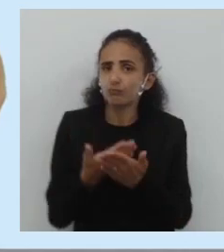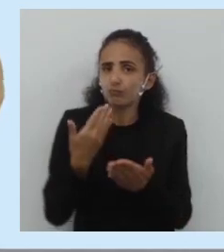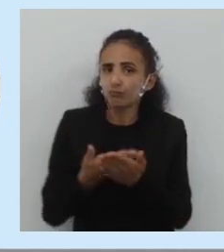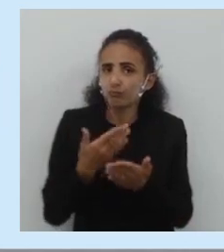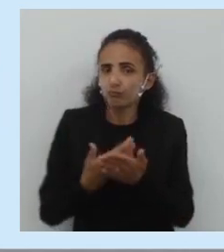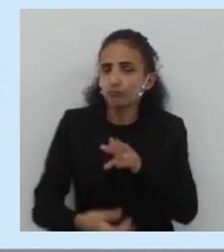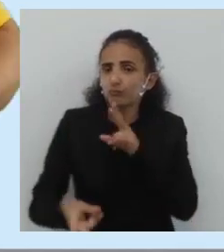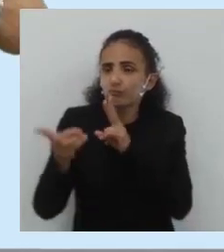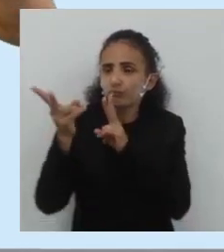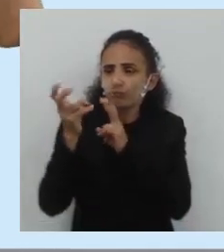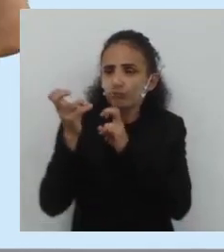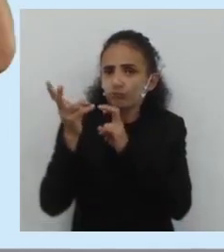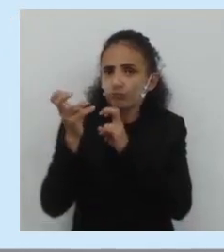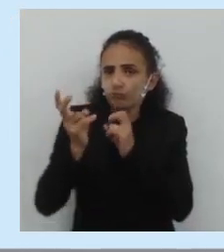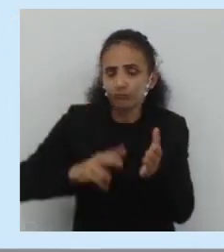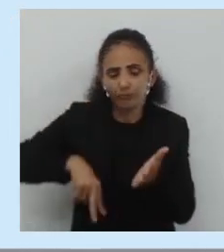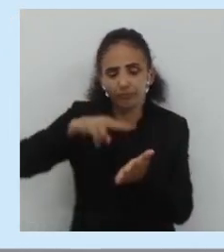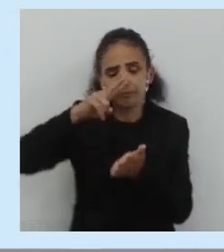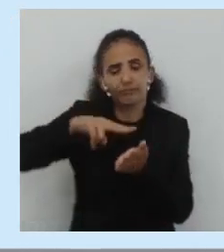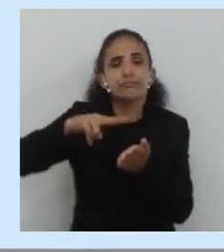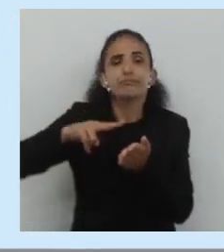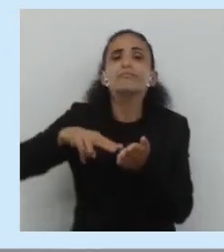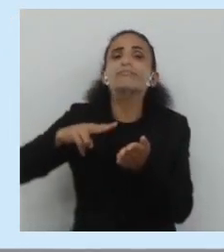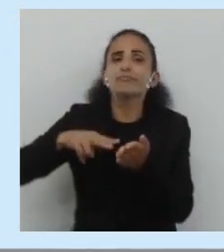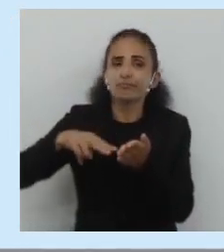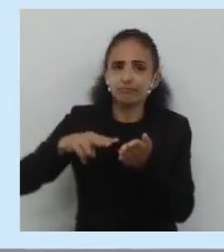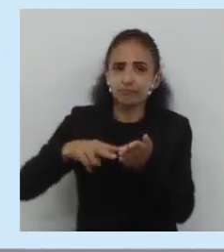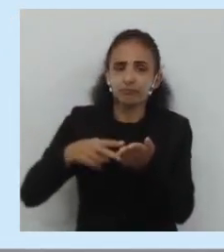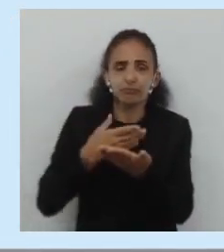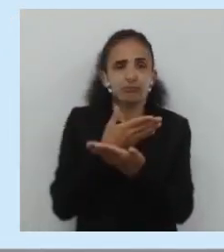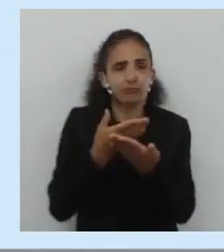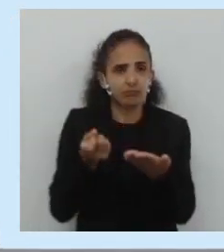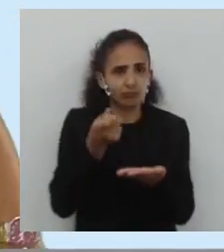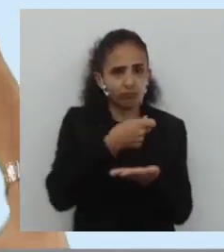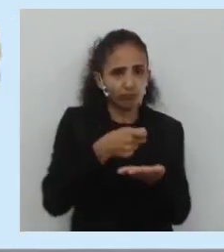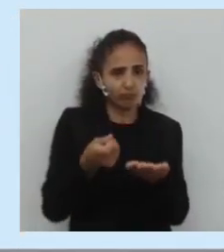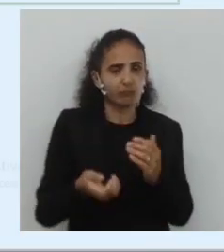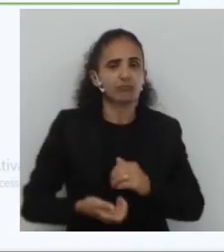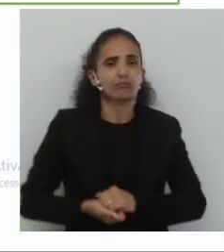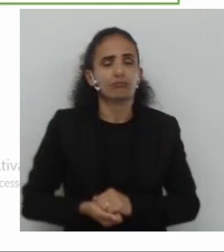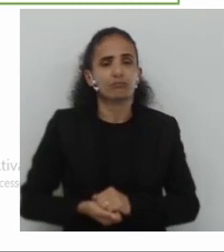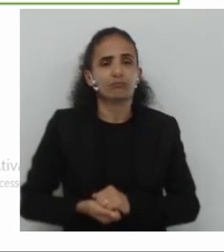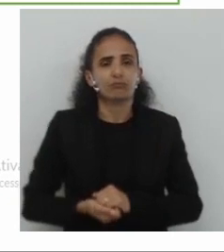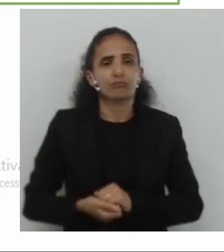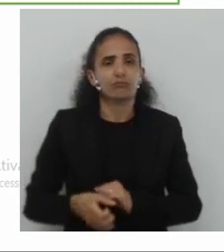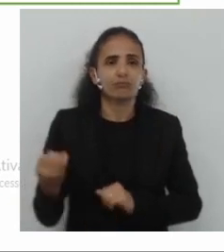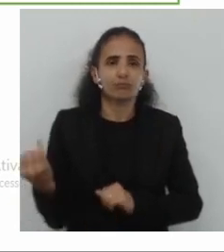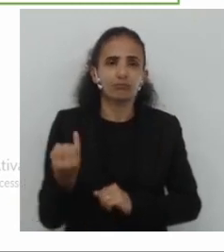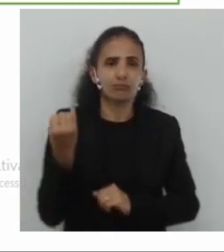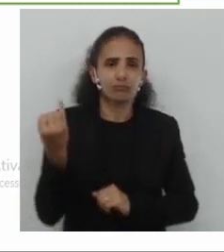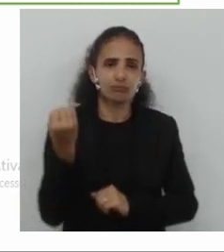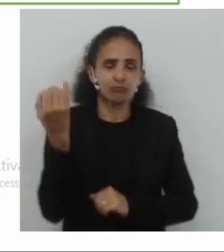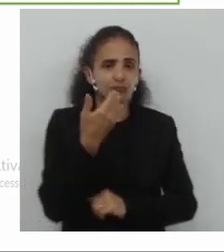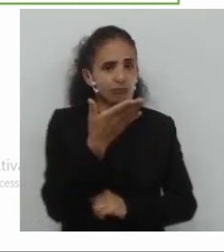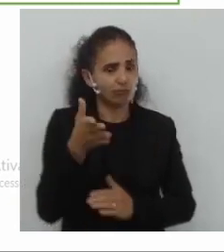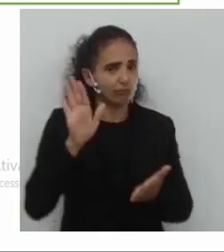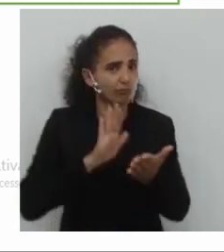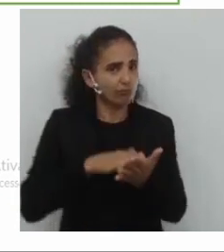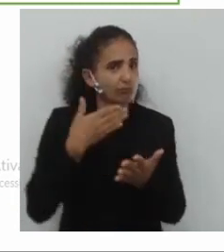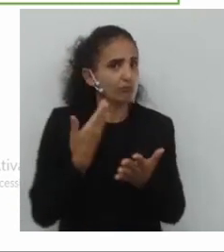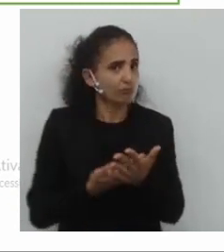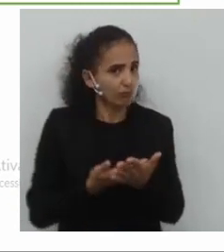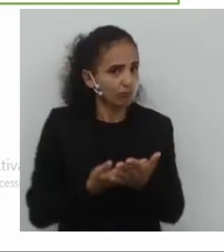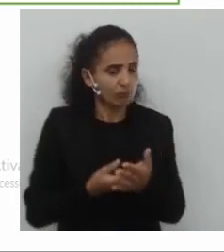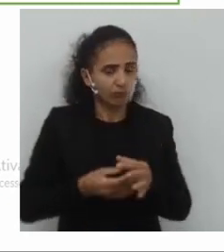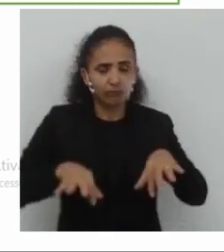Uma escuta e uma leitura atenta. Vamos ver aqui. Um outro ponto importante é, para